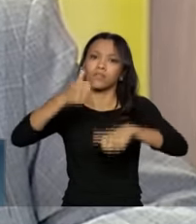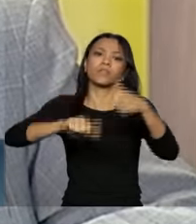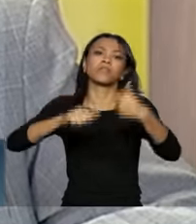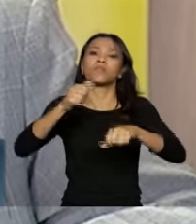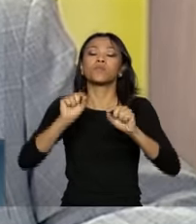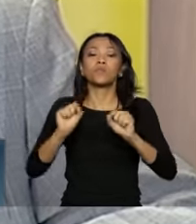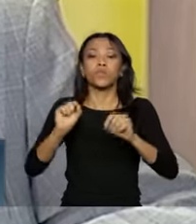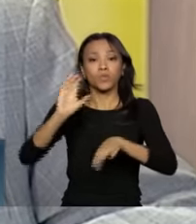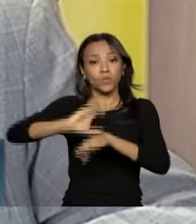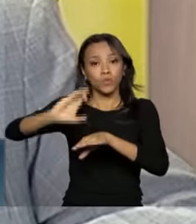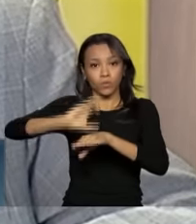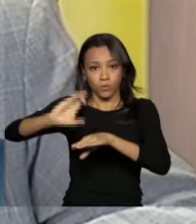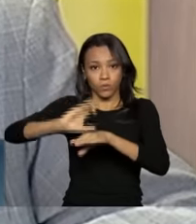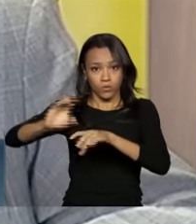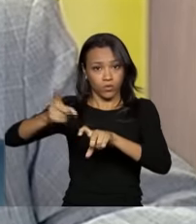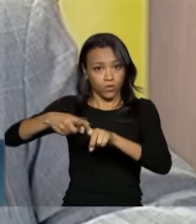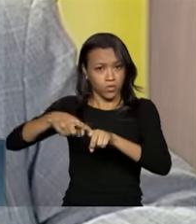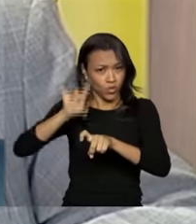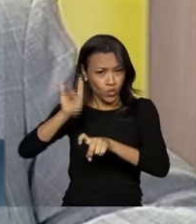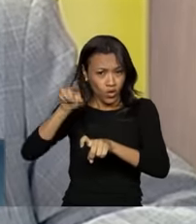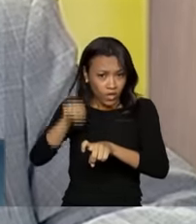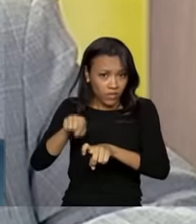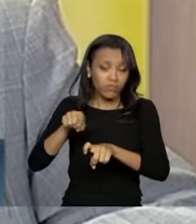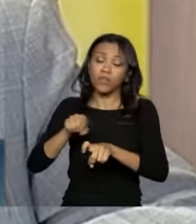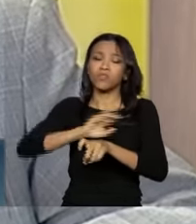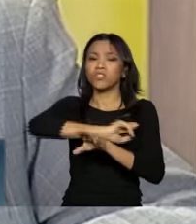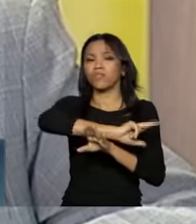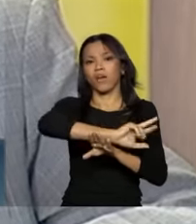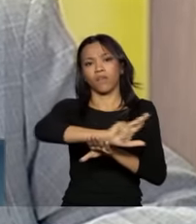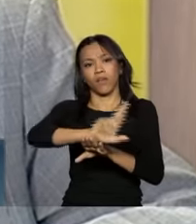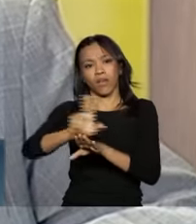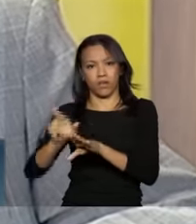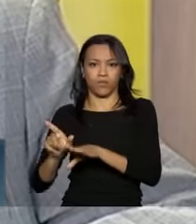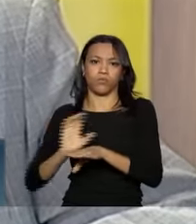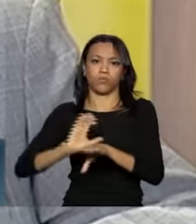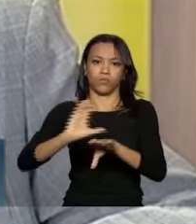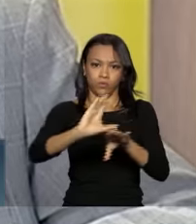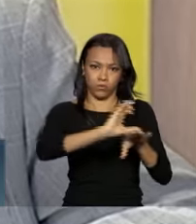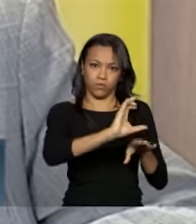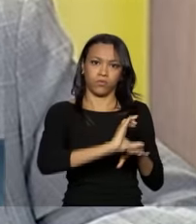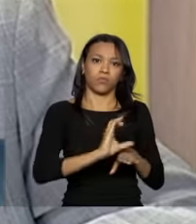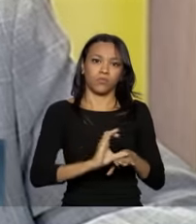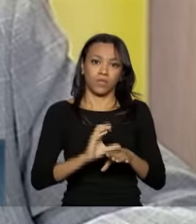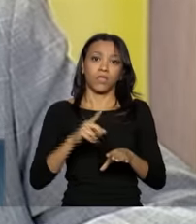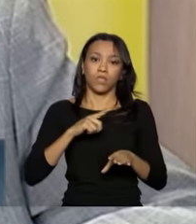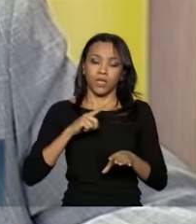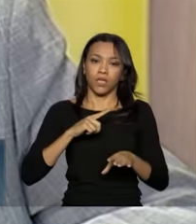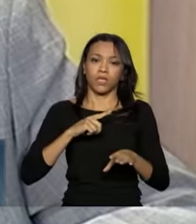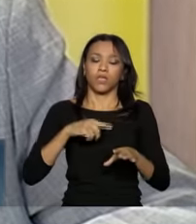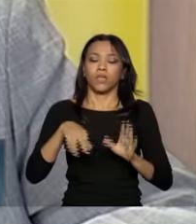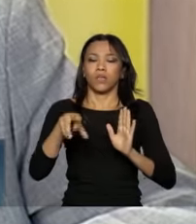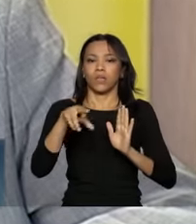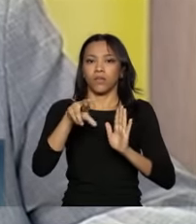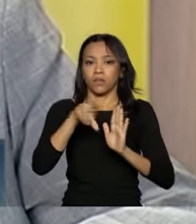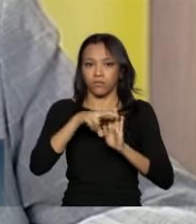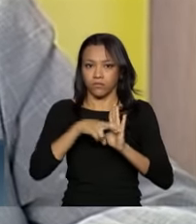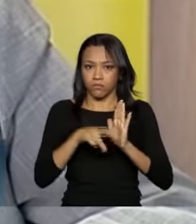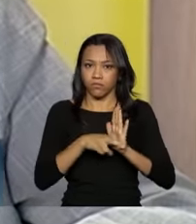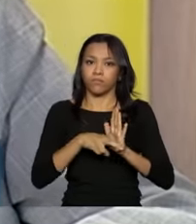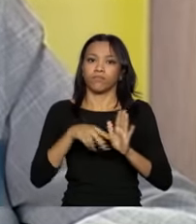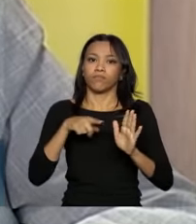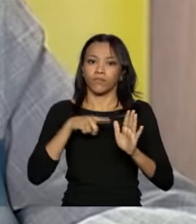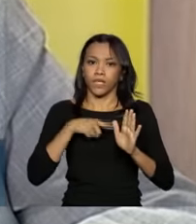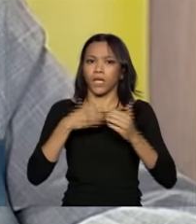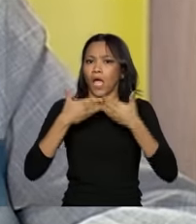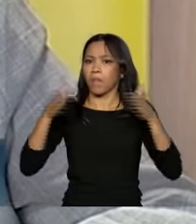dos cursos, não só dos cursos de medicina, de todos os cursos. Esse instrumento se encontra em